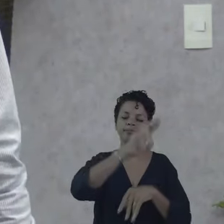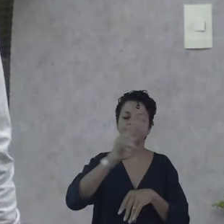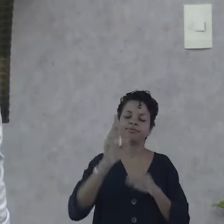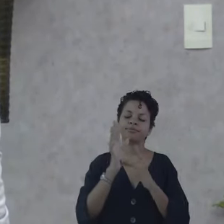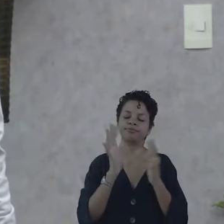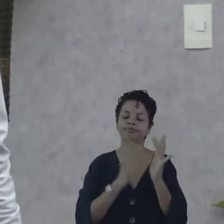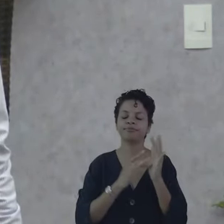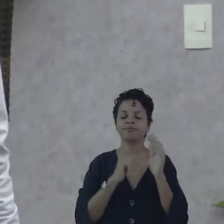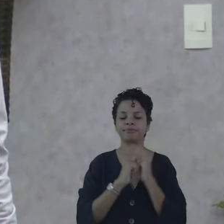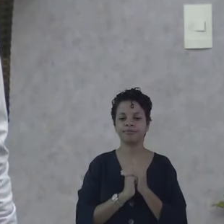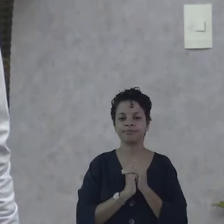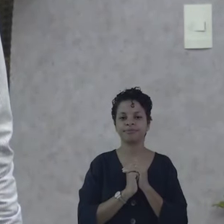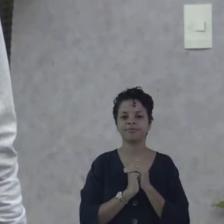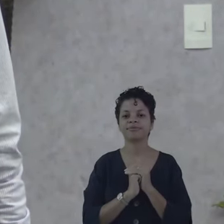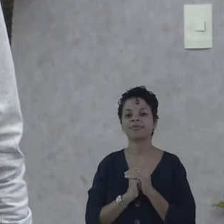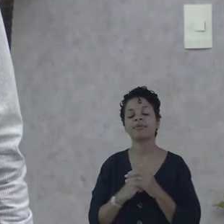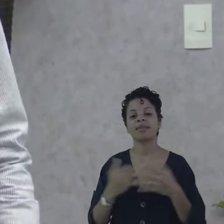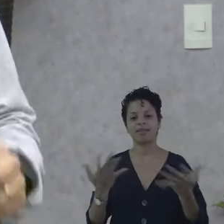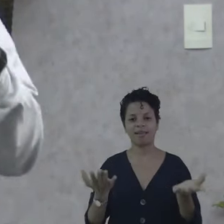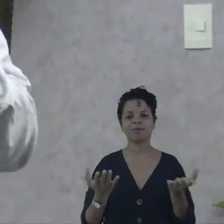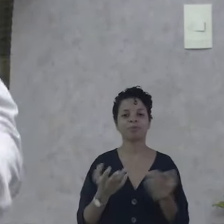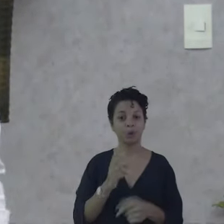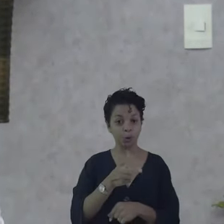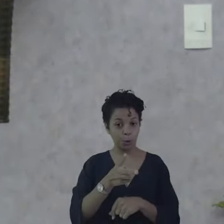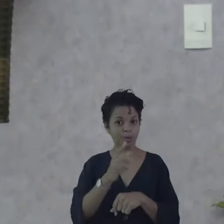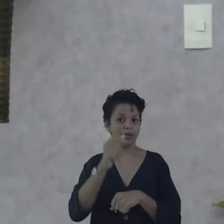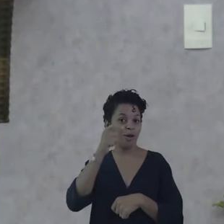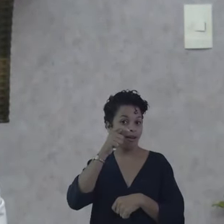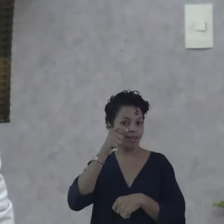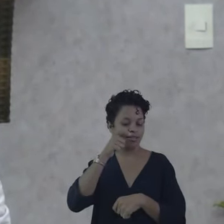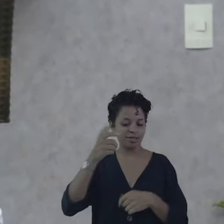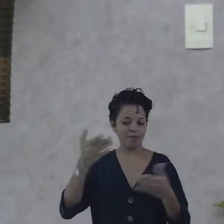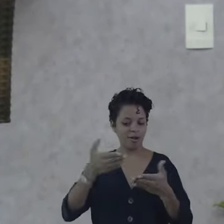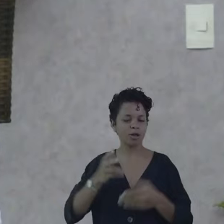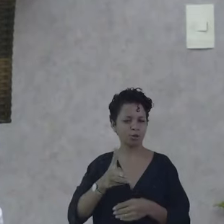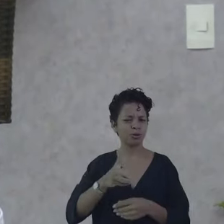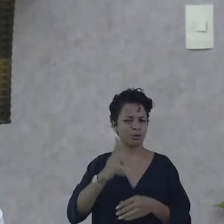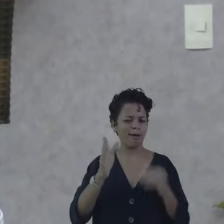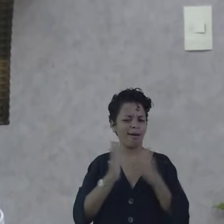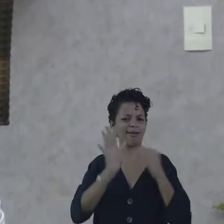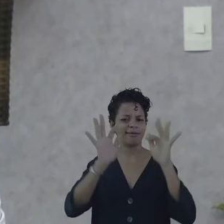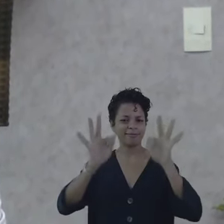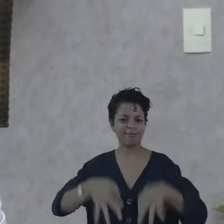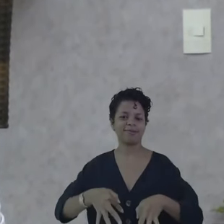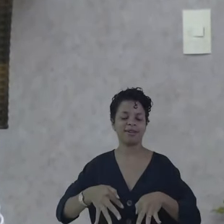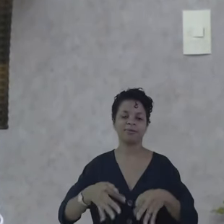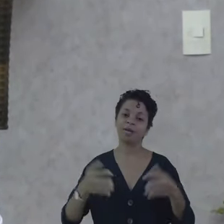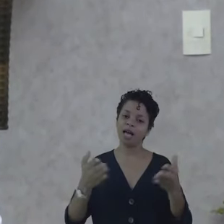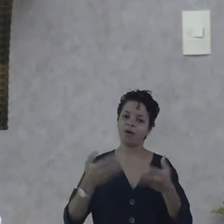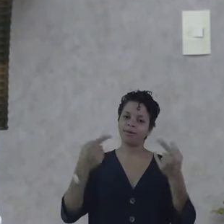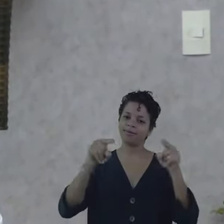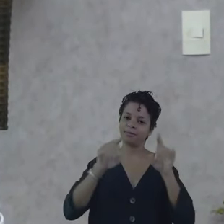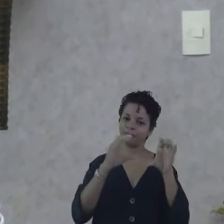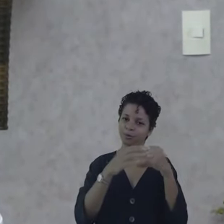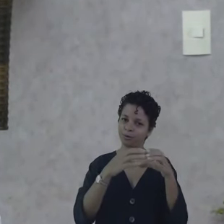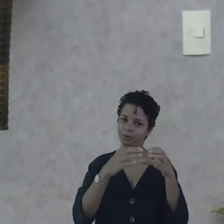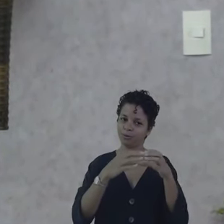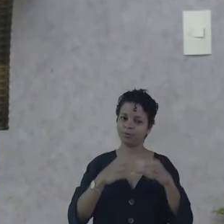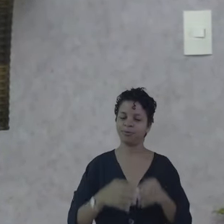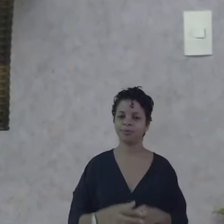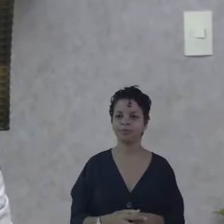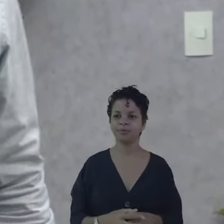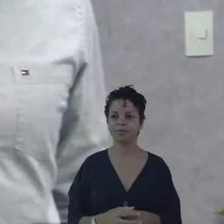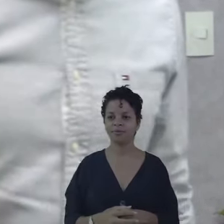nome de Jesus. Amém, Pai. Então, acompanhe conosco agora, continue com a gente aí até o final e com vocês agora, Compasso